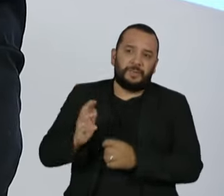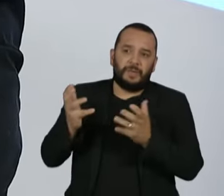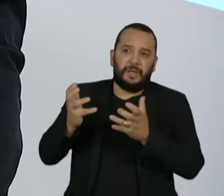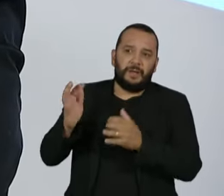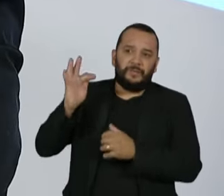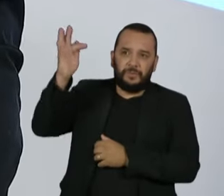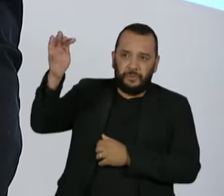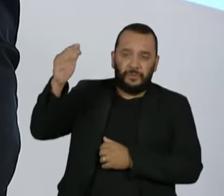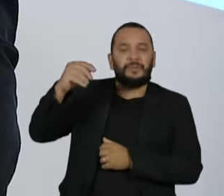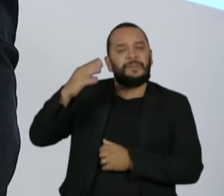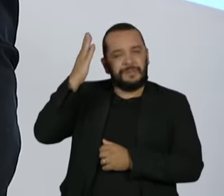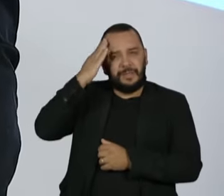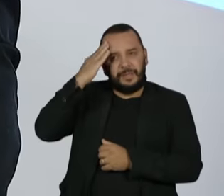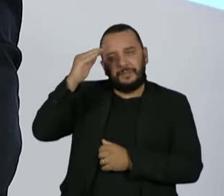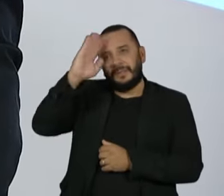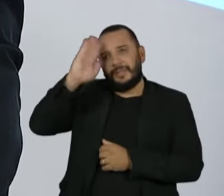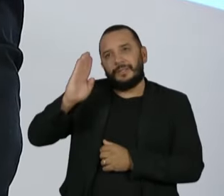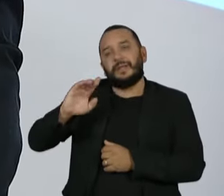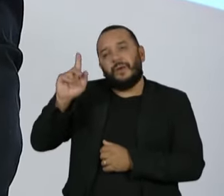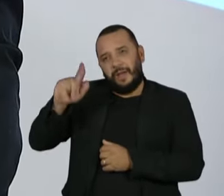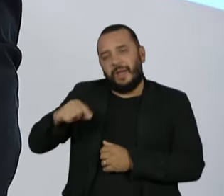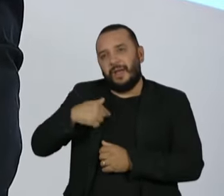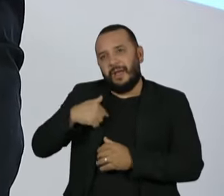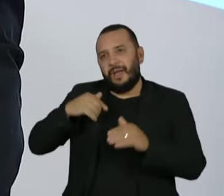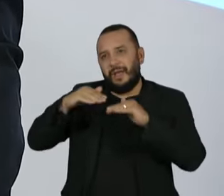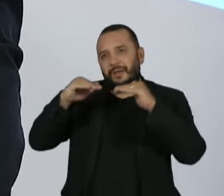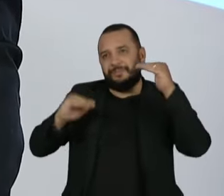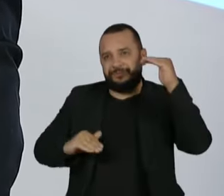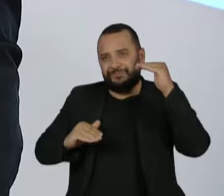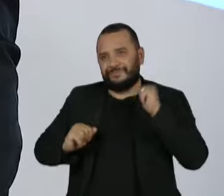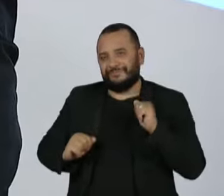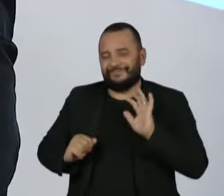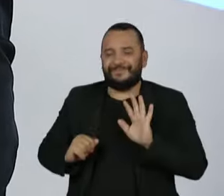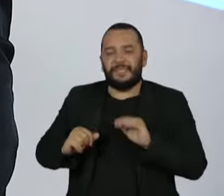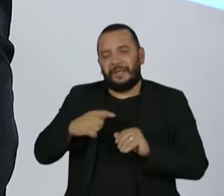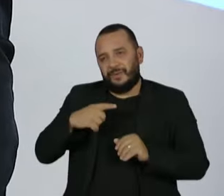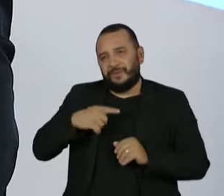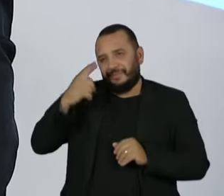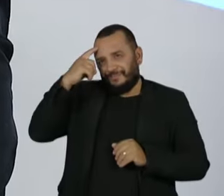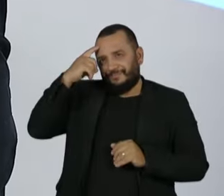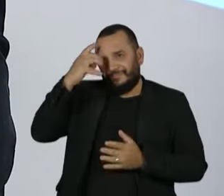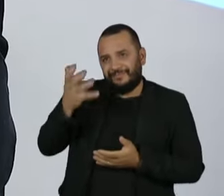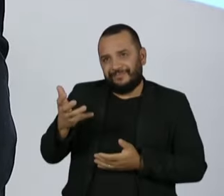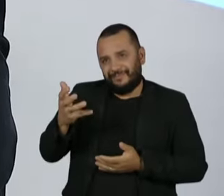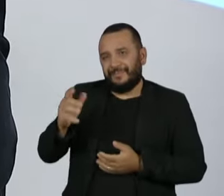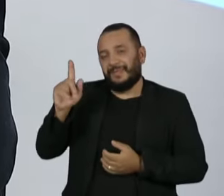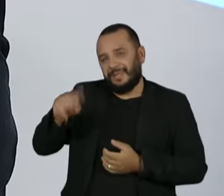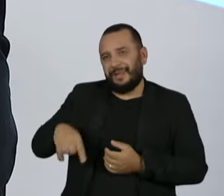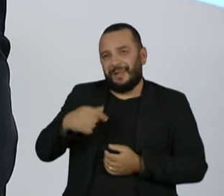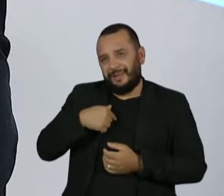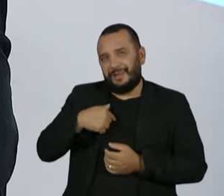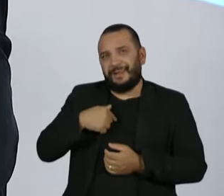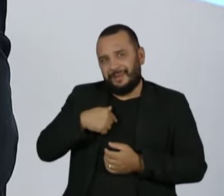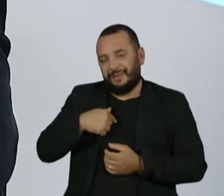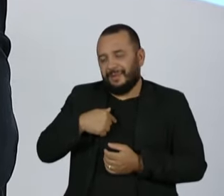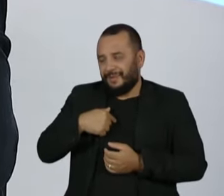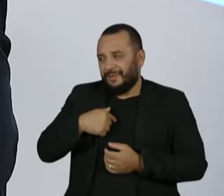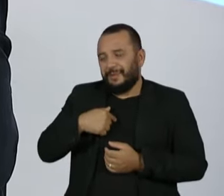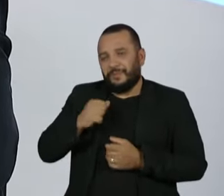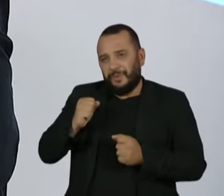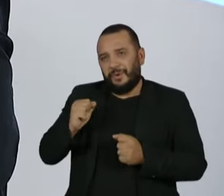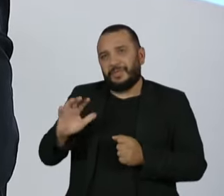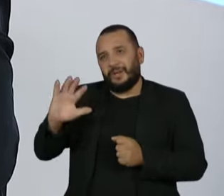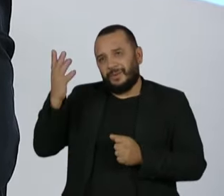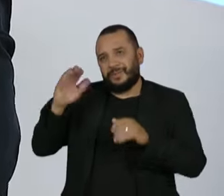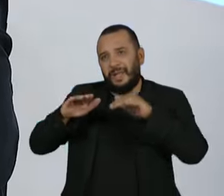e uma coisa que o Brasil é e muito é desigual e a inteligência artificial ela também pode ser um fator agravar isso tanto no sentido de que